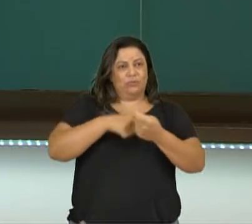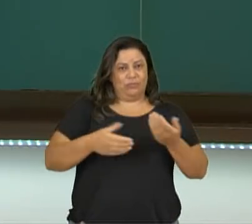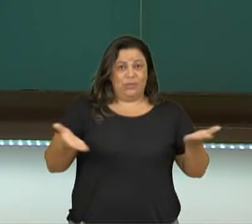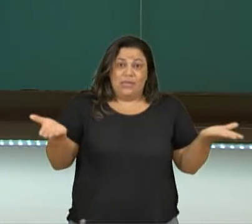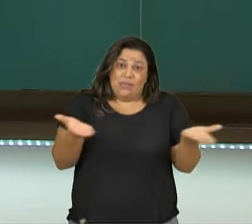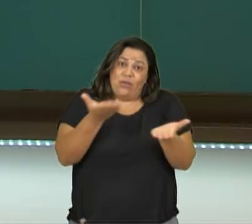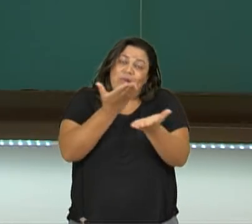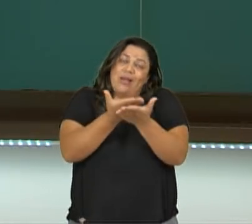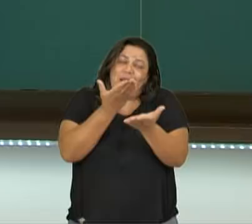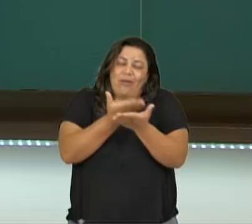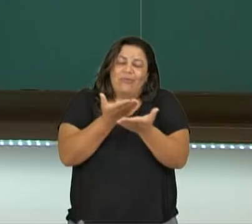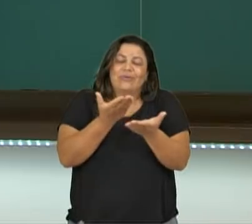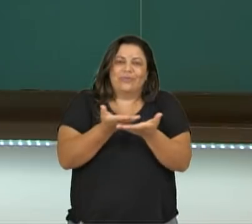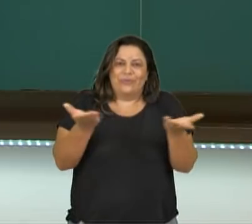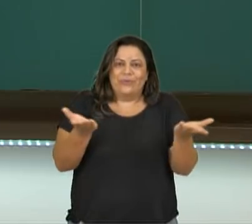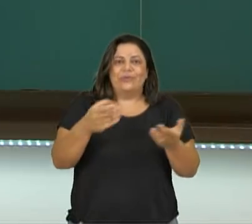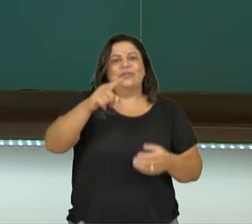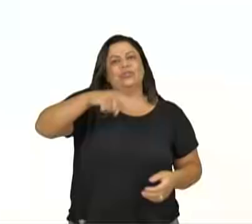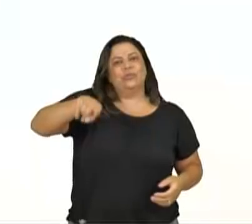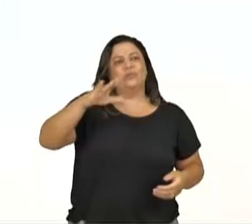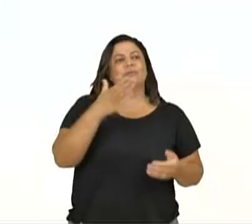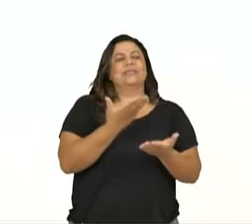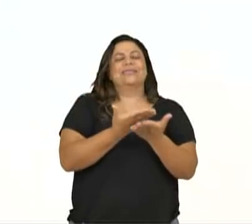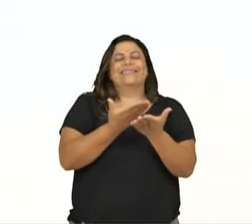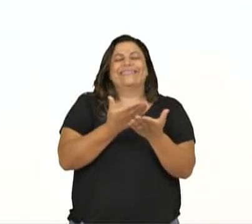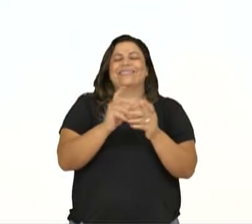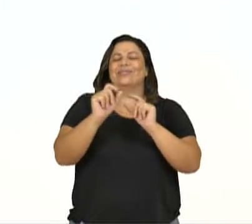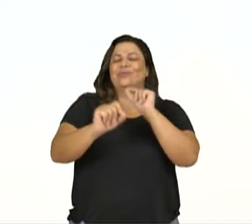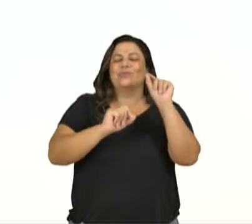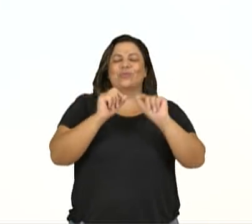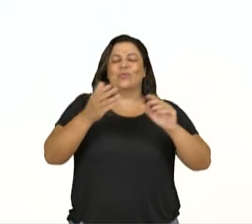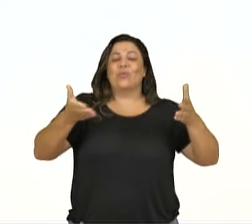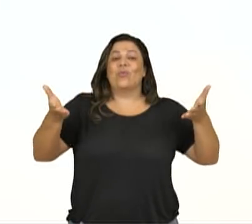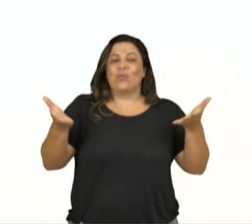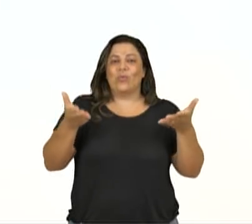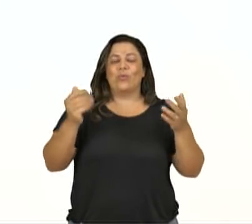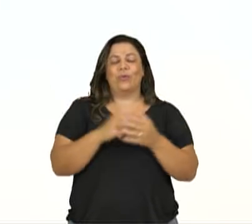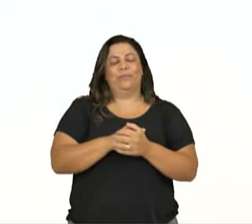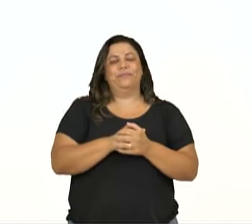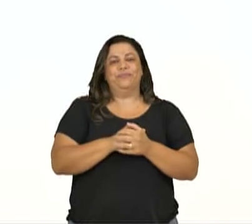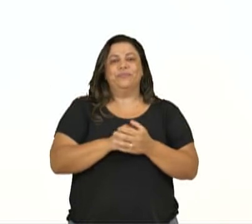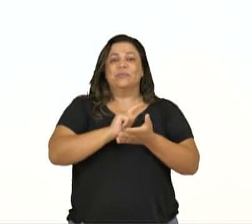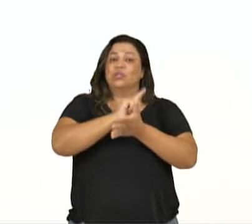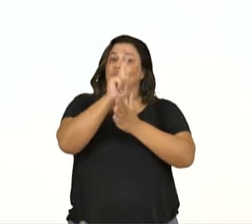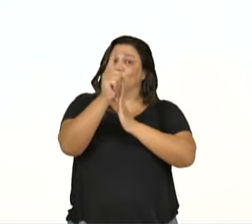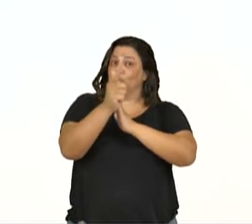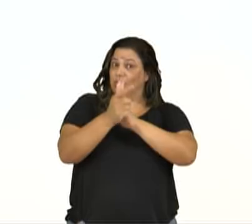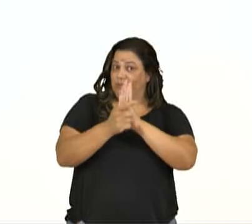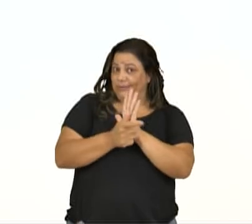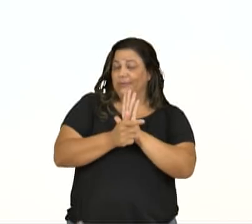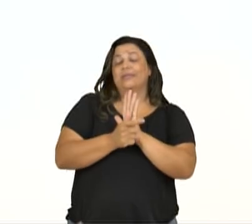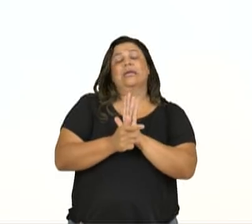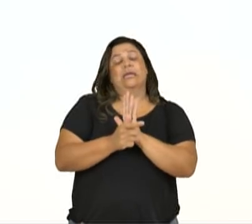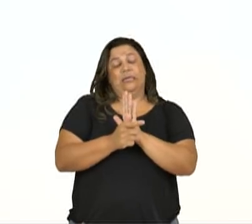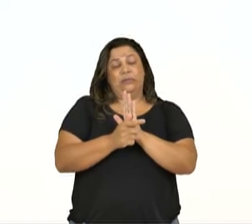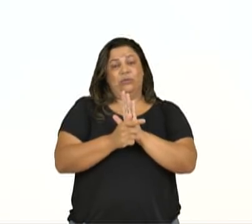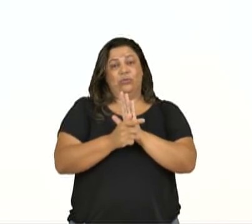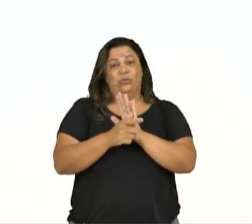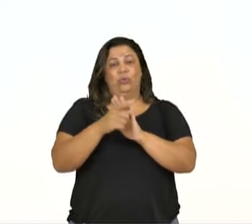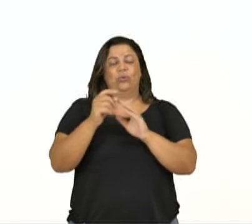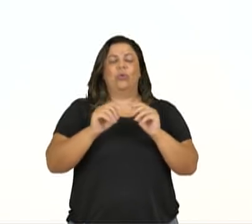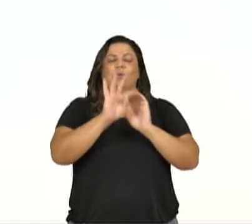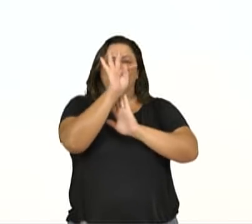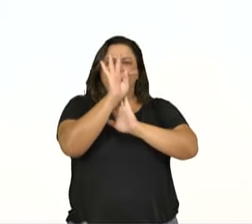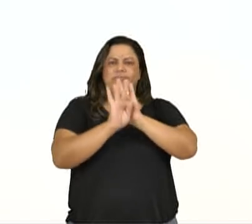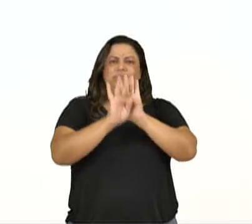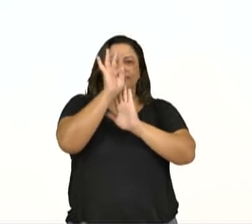Então, na aula de hoje, você estudou 2 gêneros textuais em quadrinhos, né, de forma mais pormenorizada, as histórias em